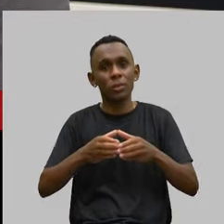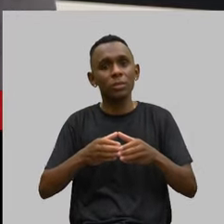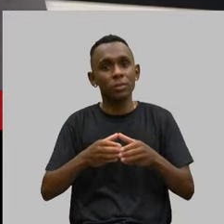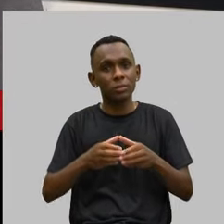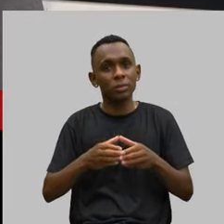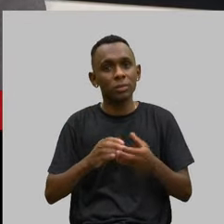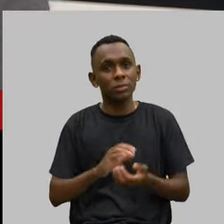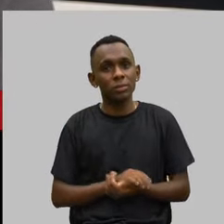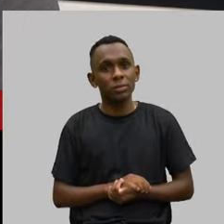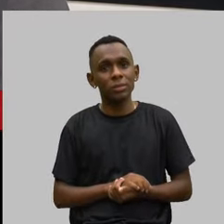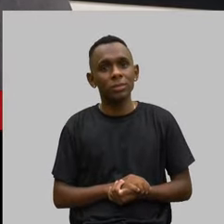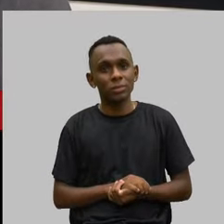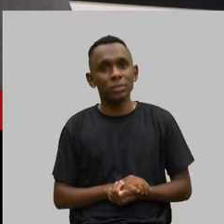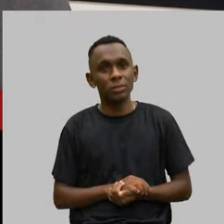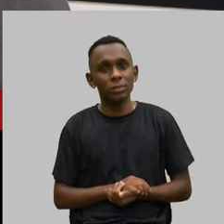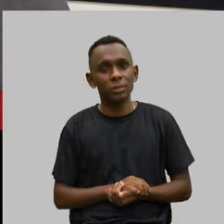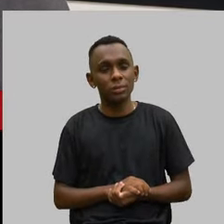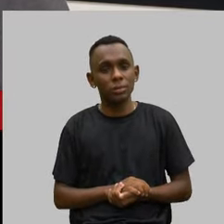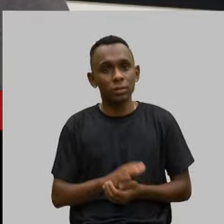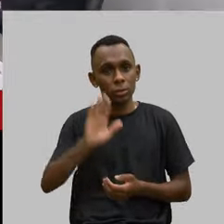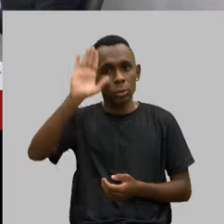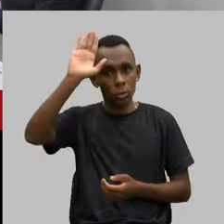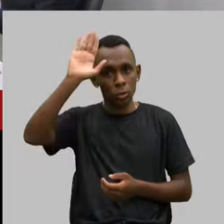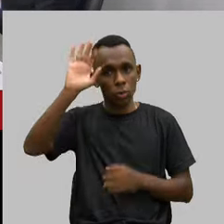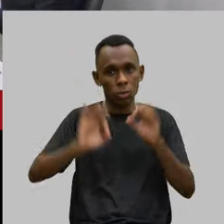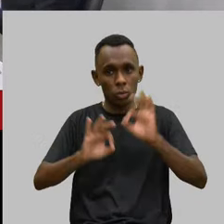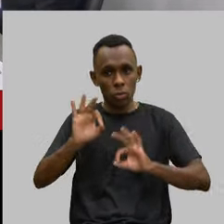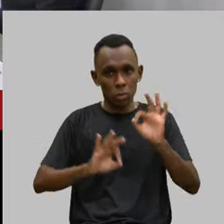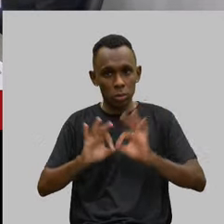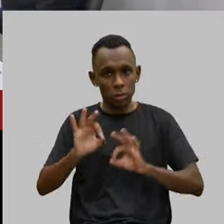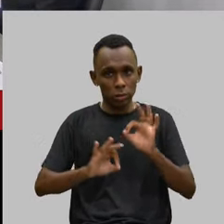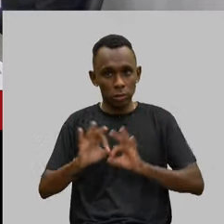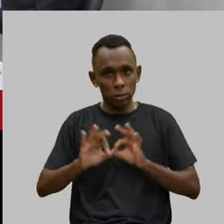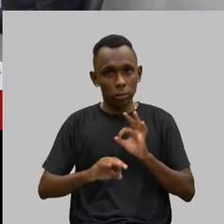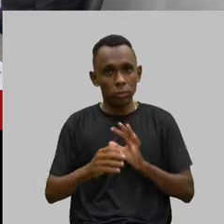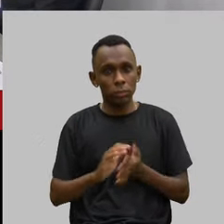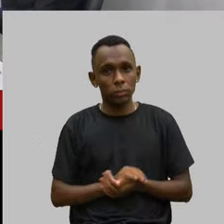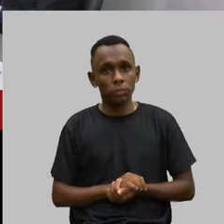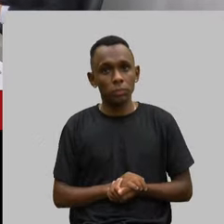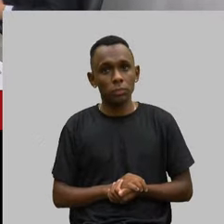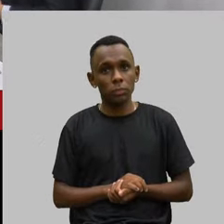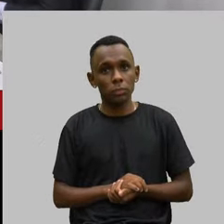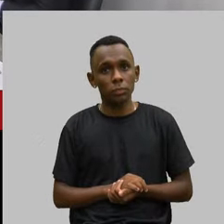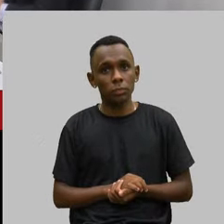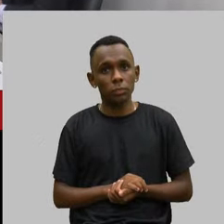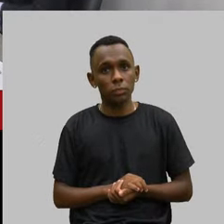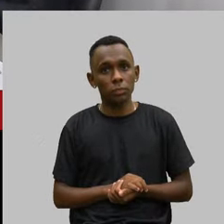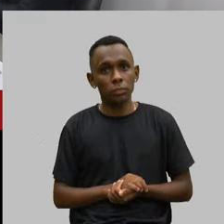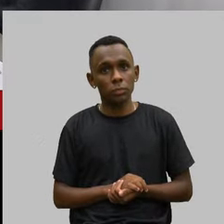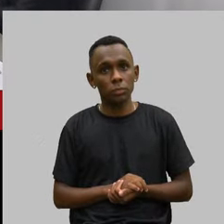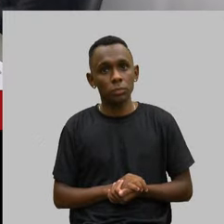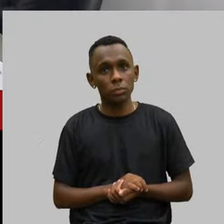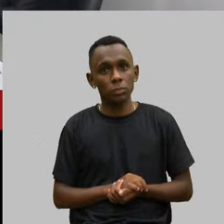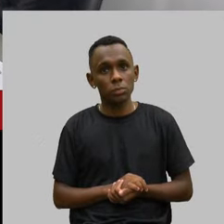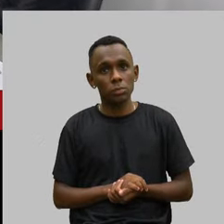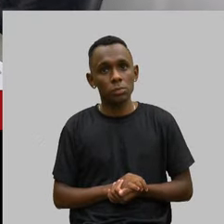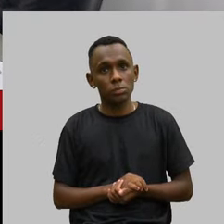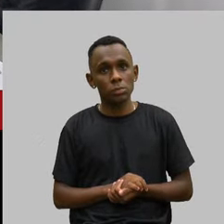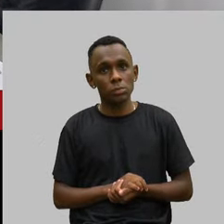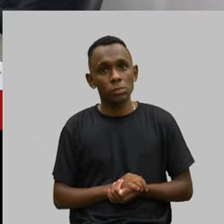eh uma questão de ordem Antes de nós iniciarmos com a palavra Presidente é o seguinte eh quando